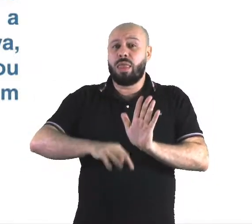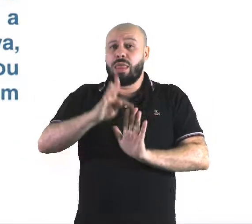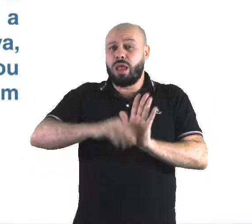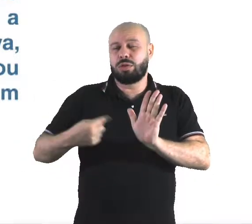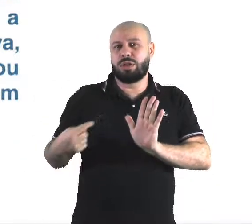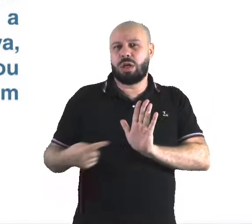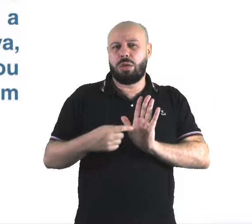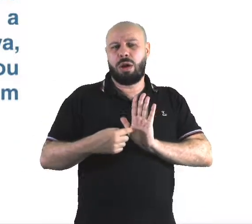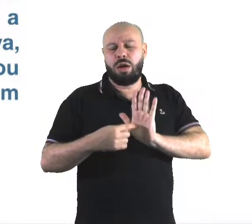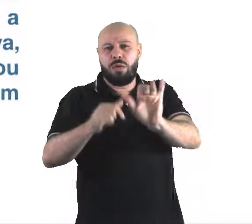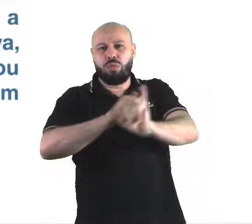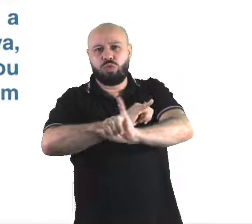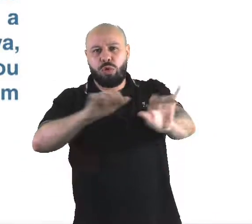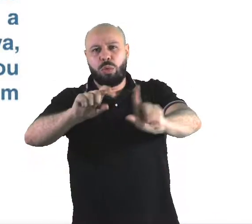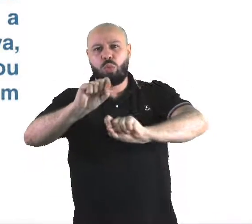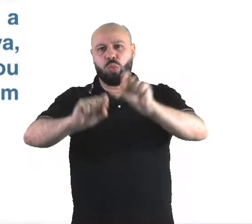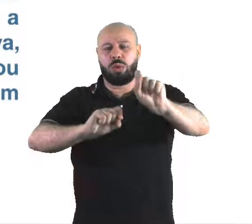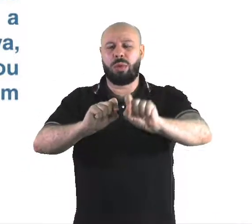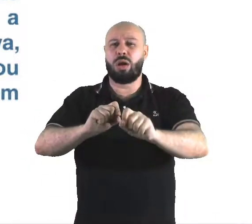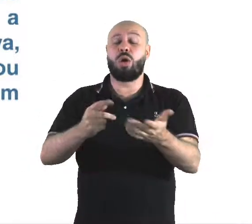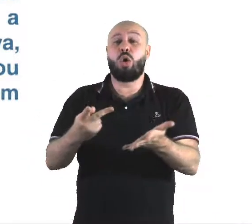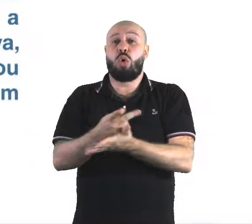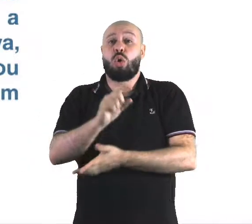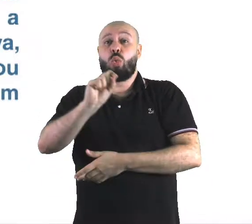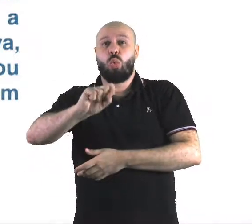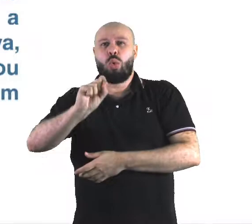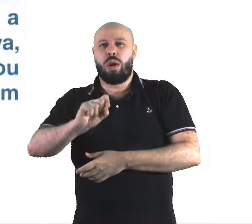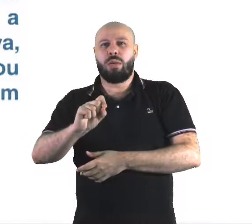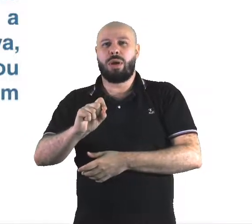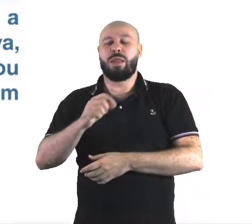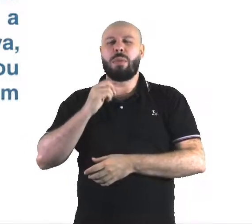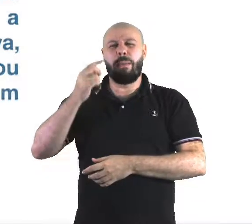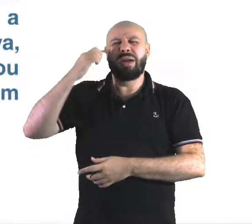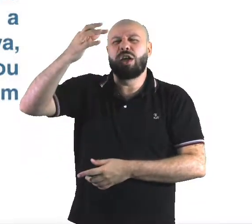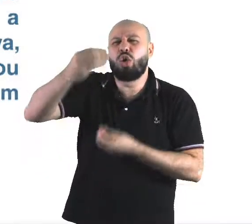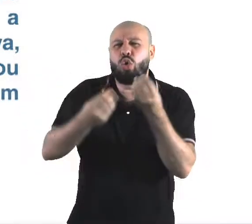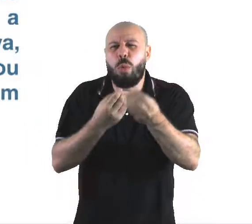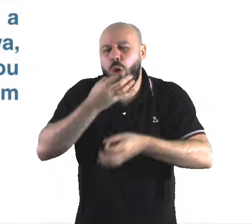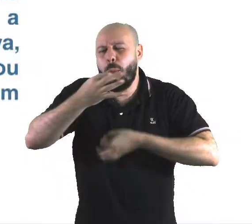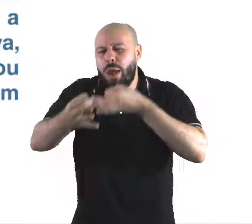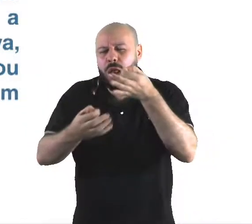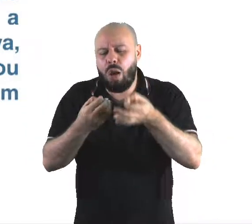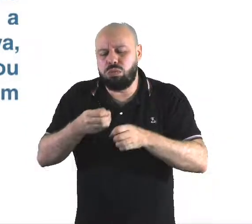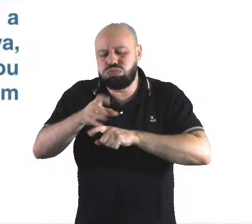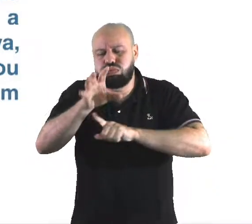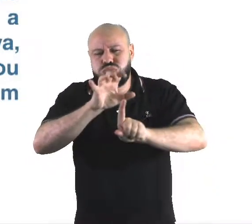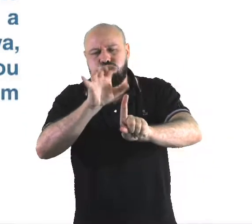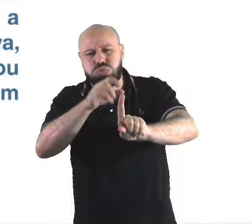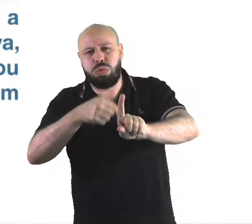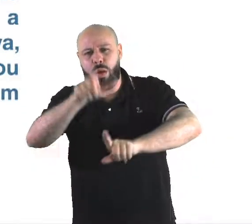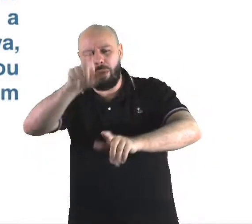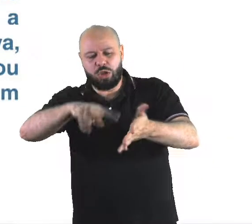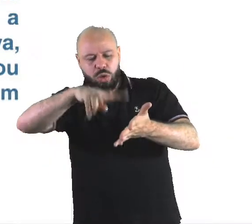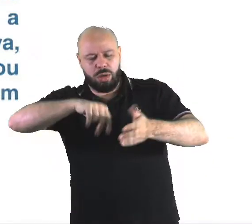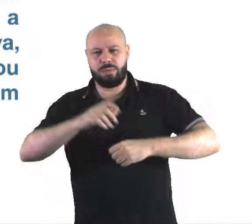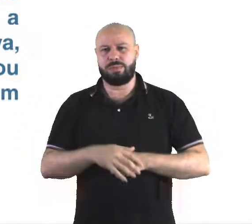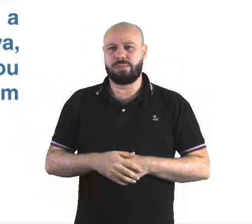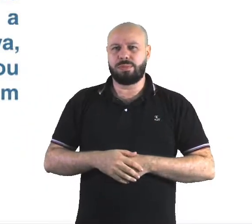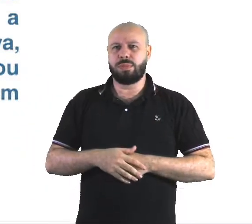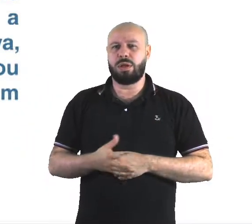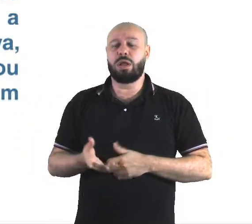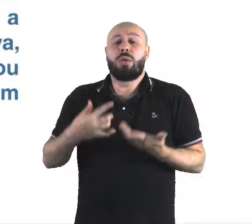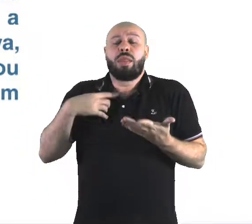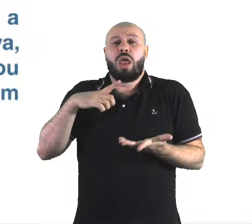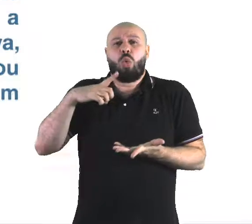de informar, ao mesmo tempo que prever criar uma opinião nos leitores. Portanto, ela